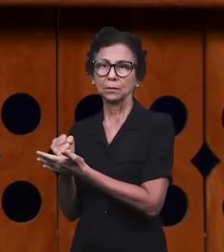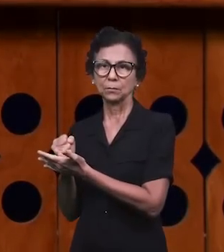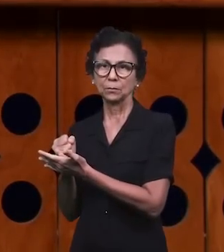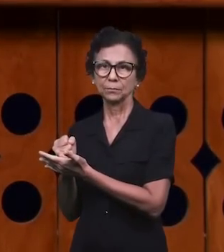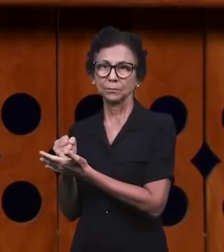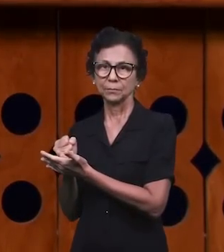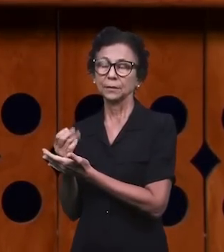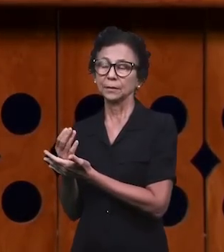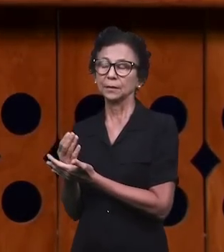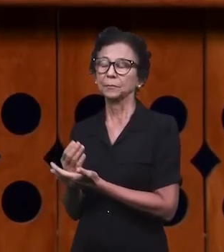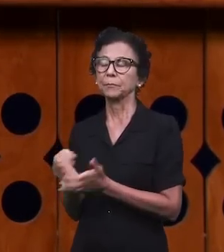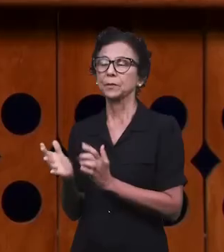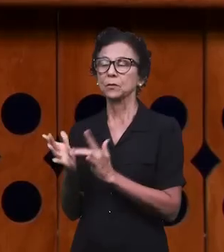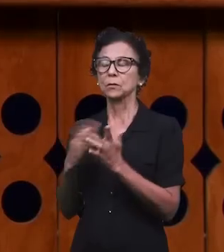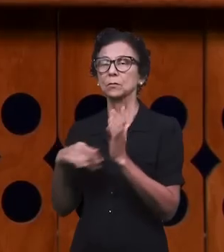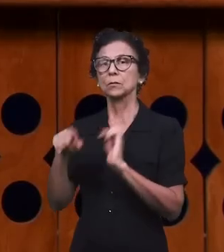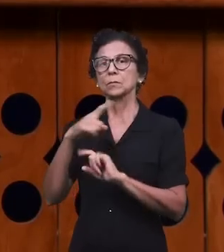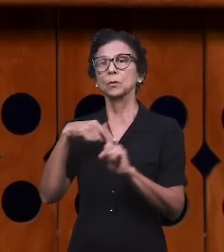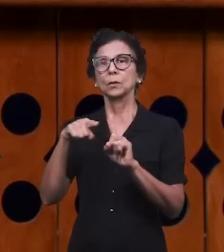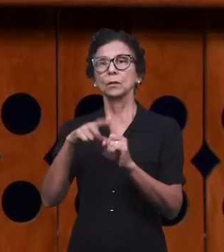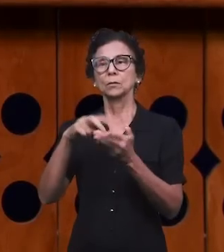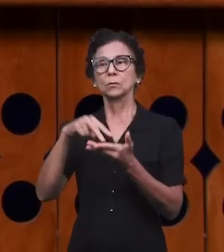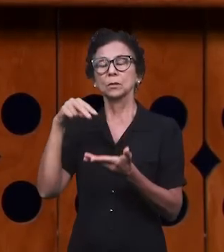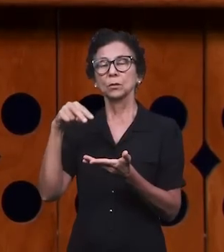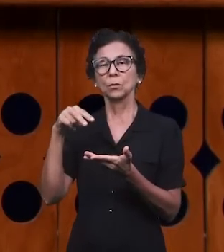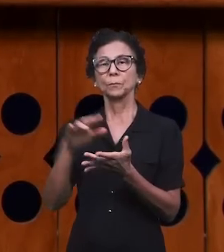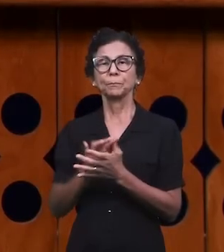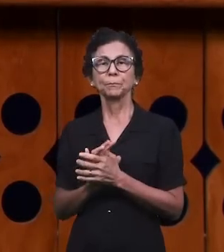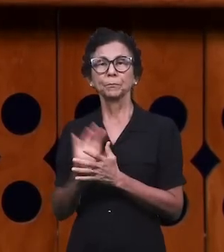através de um novo nascimento. Agora tem um detalhe.